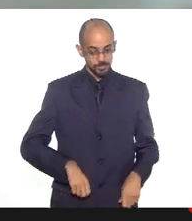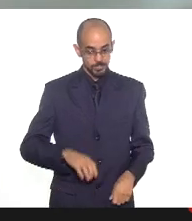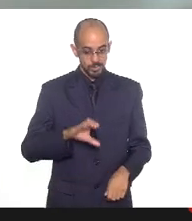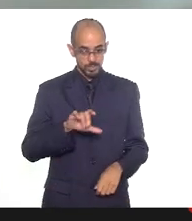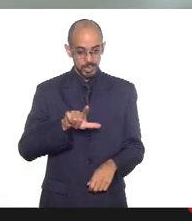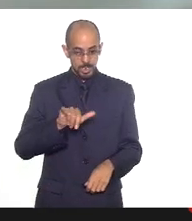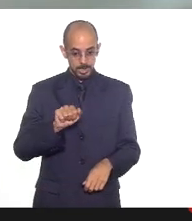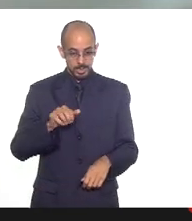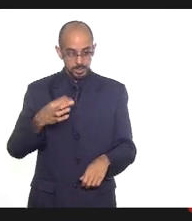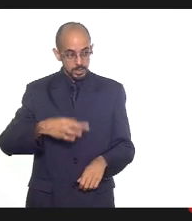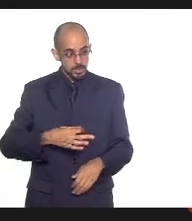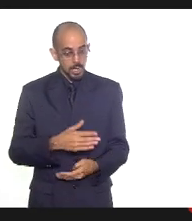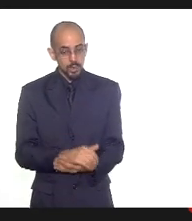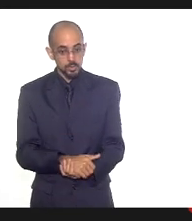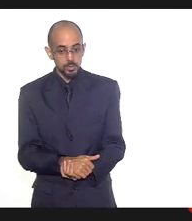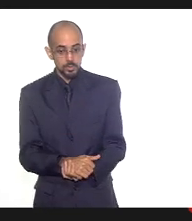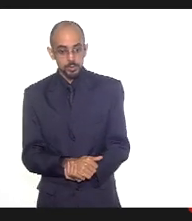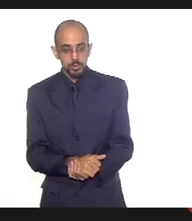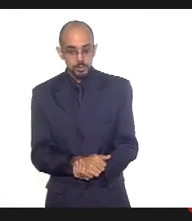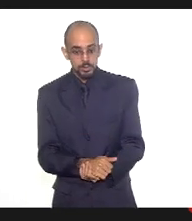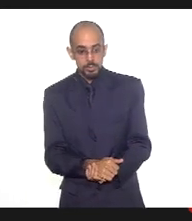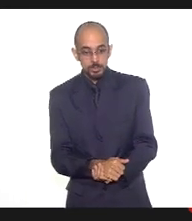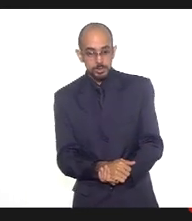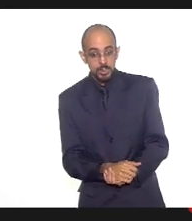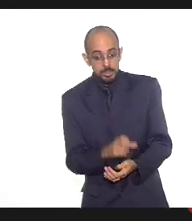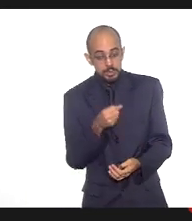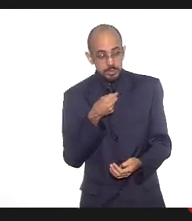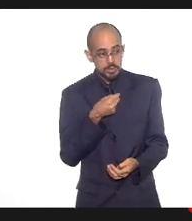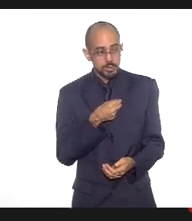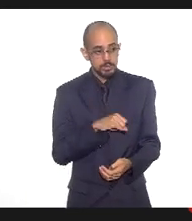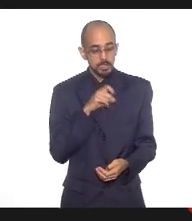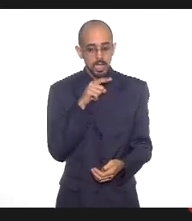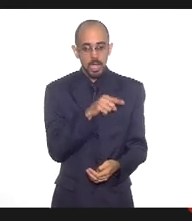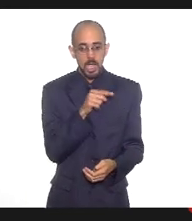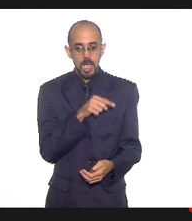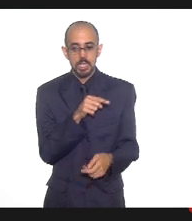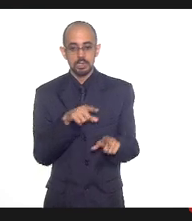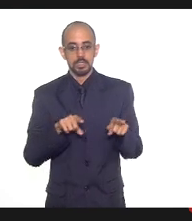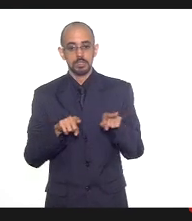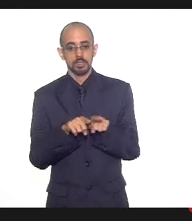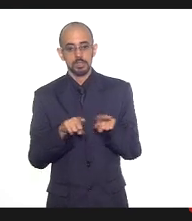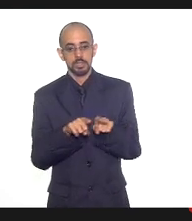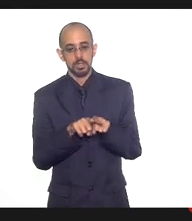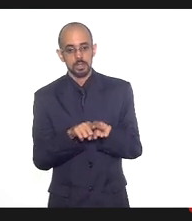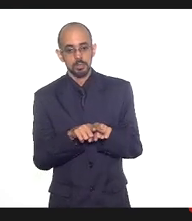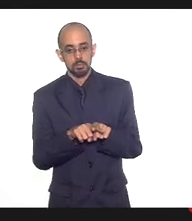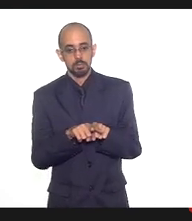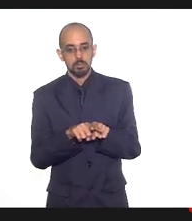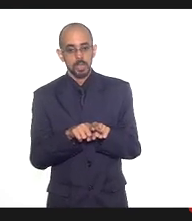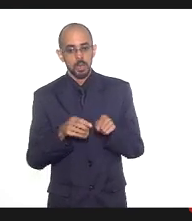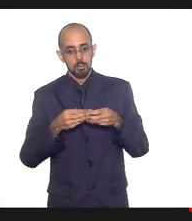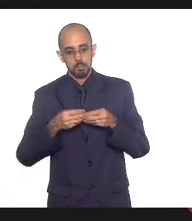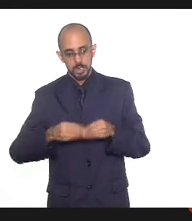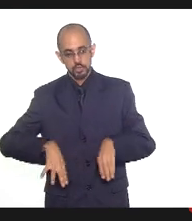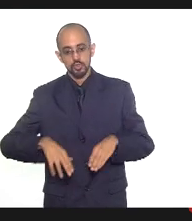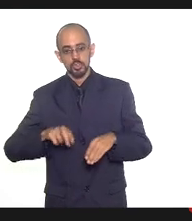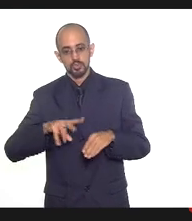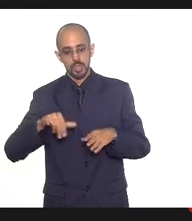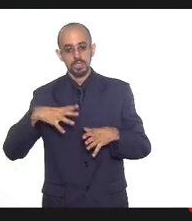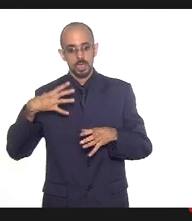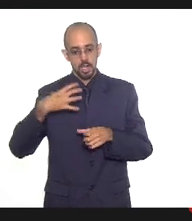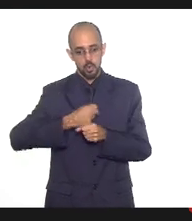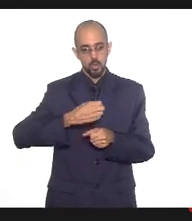Célia? É isso. Se essa previsibilidade de prejuízo entra, né, depois